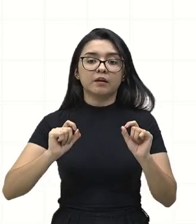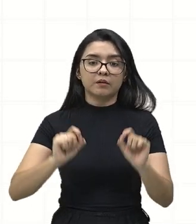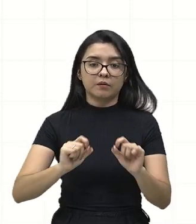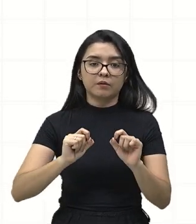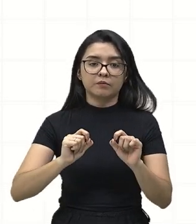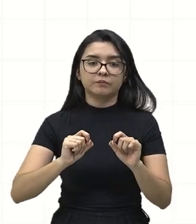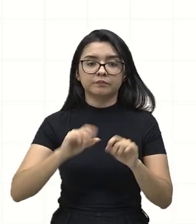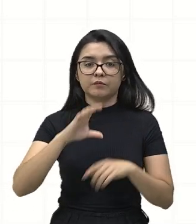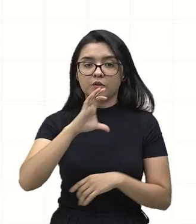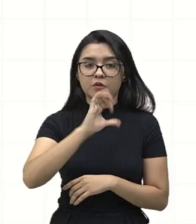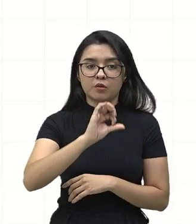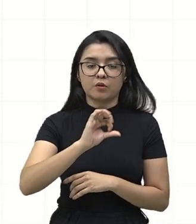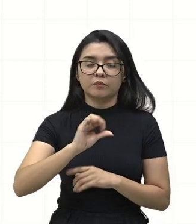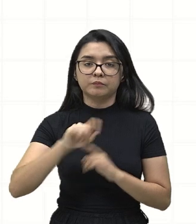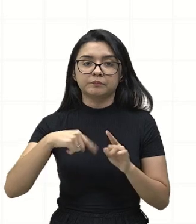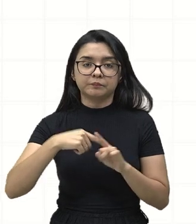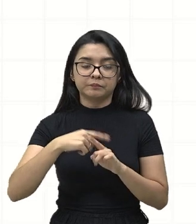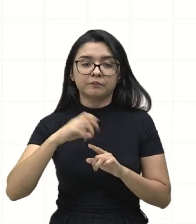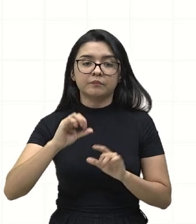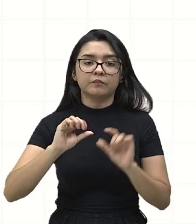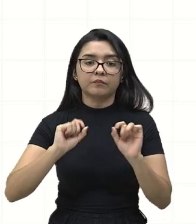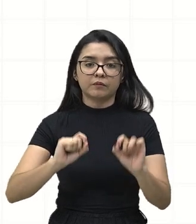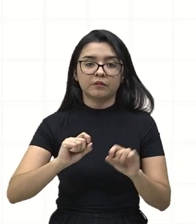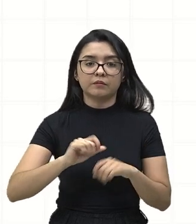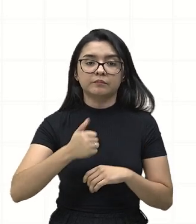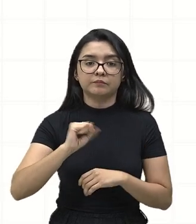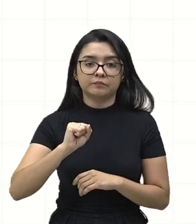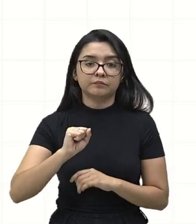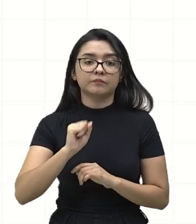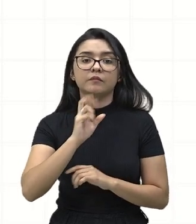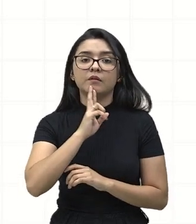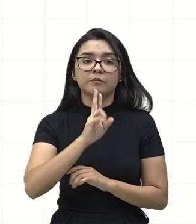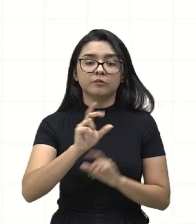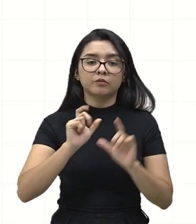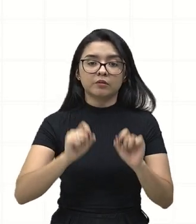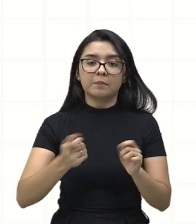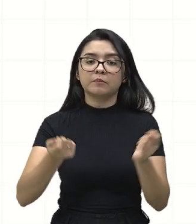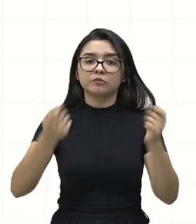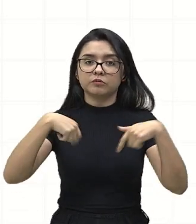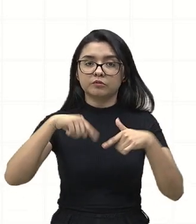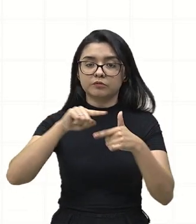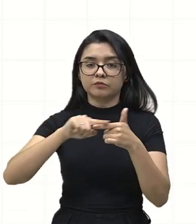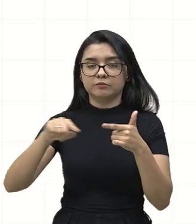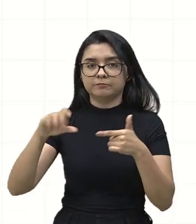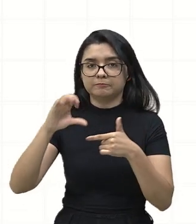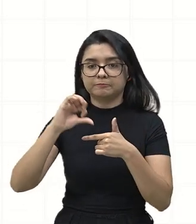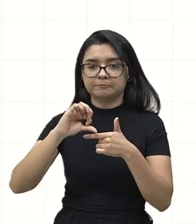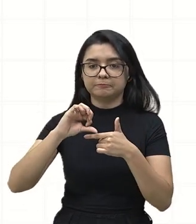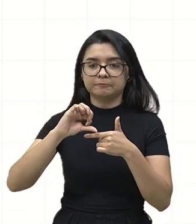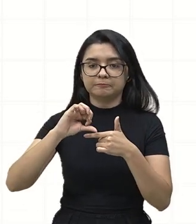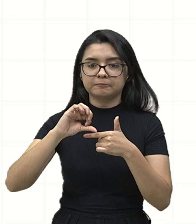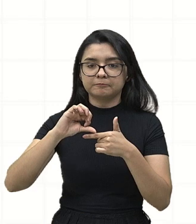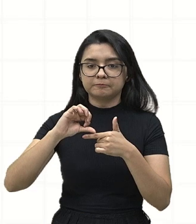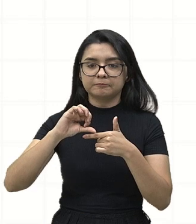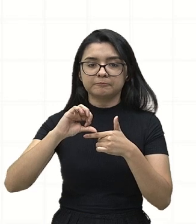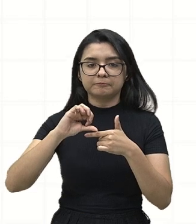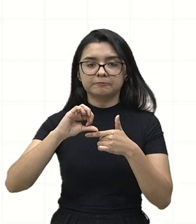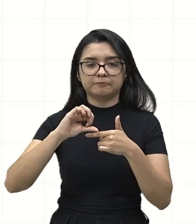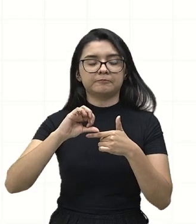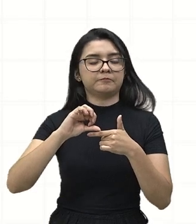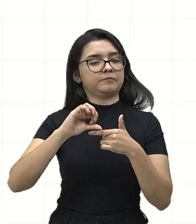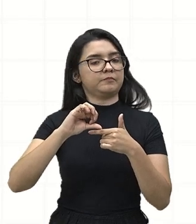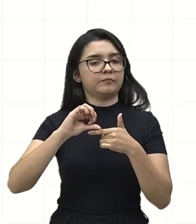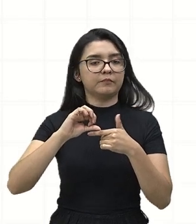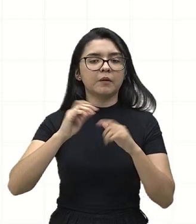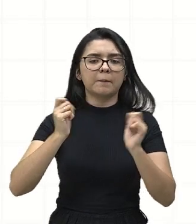mais 9, 18. E olha só, o 18, ele é o quê? Ele é divisível por 9. Então, a gente pode